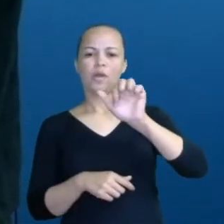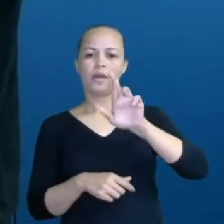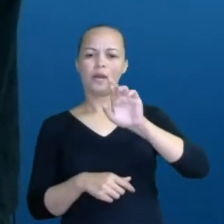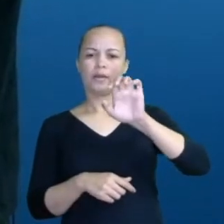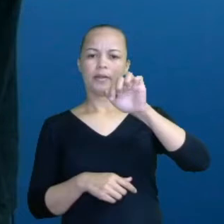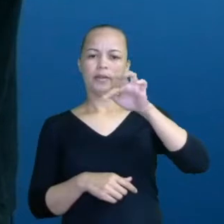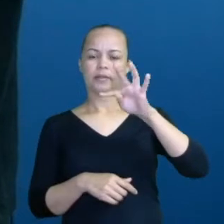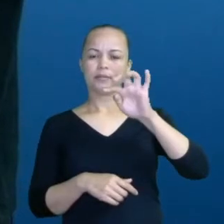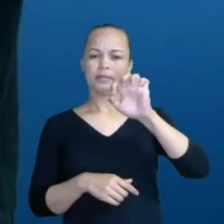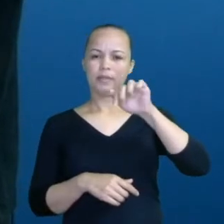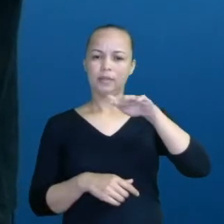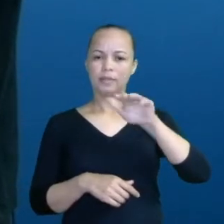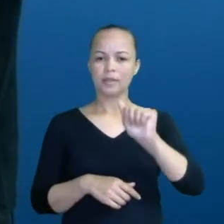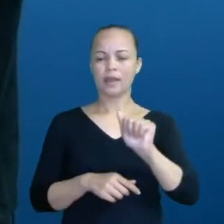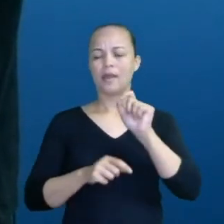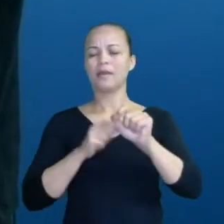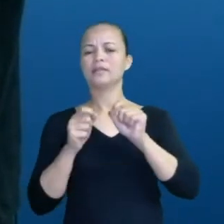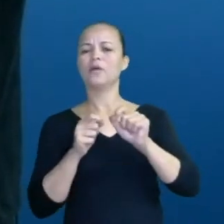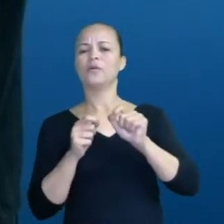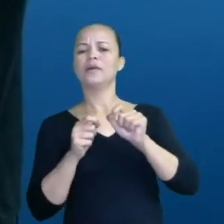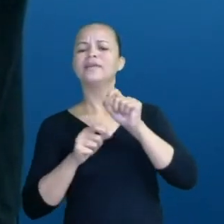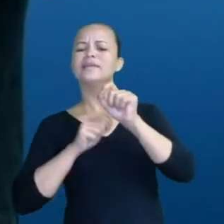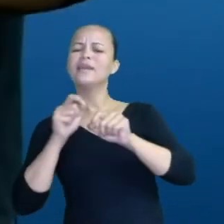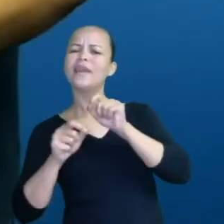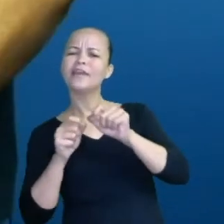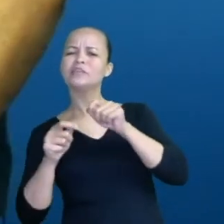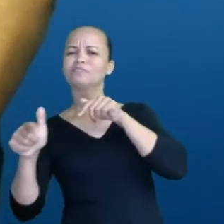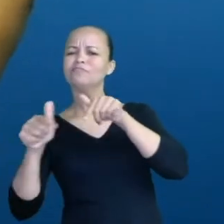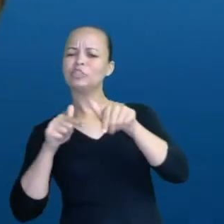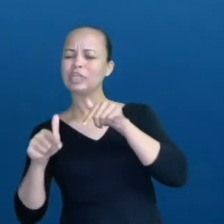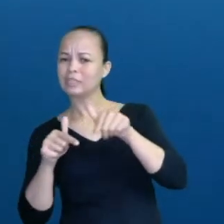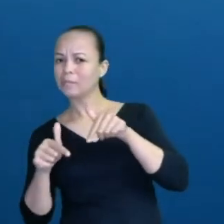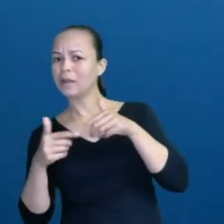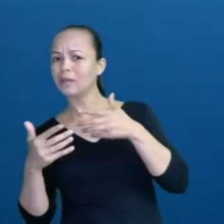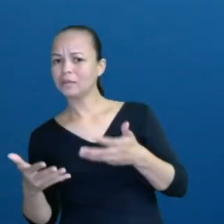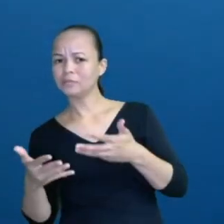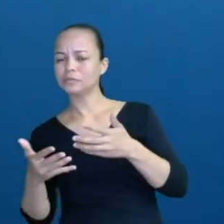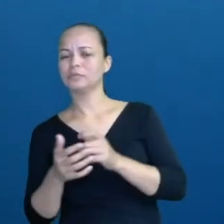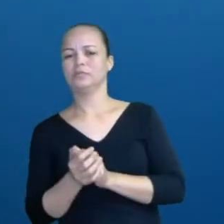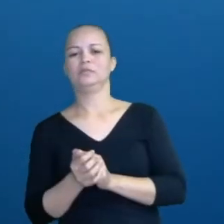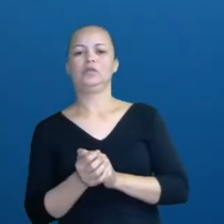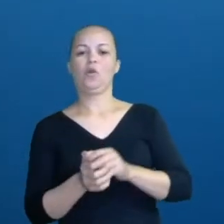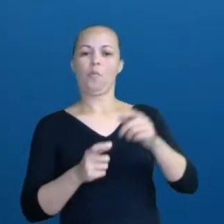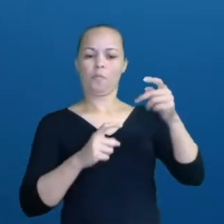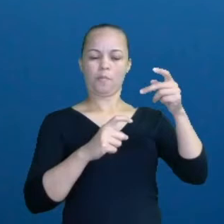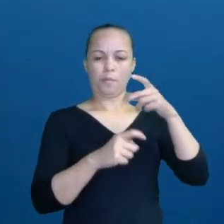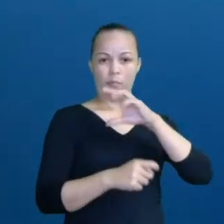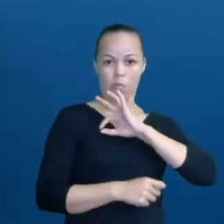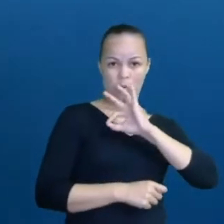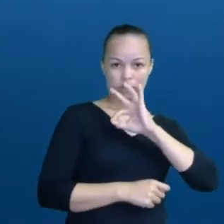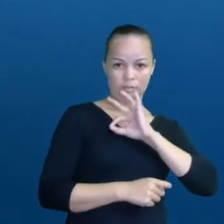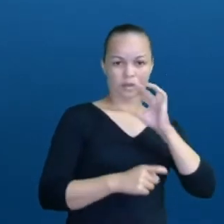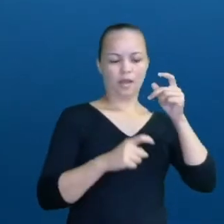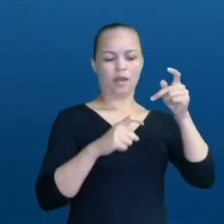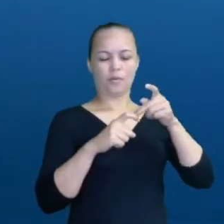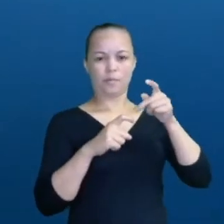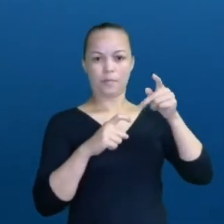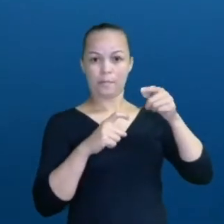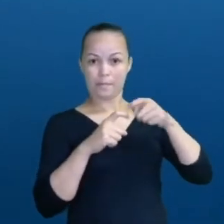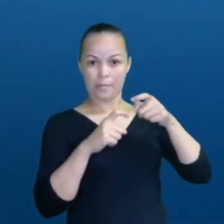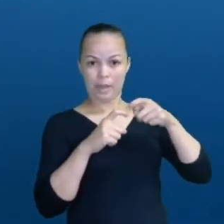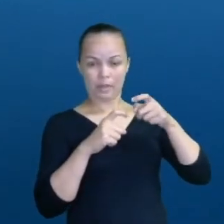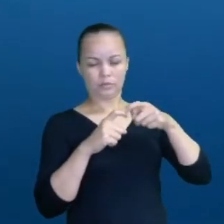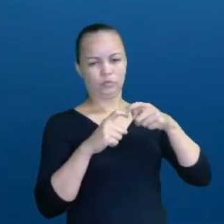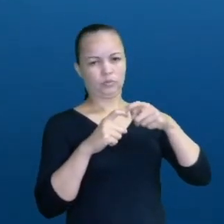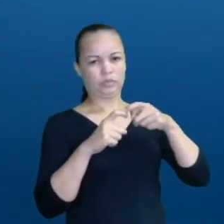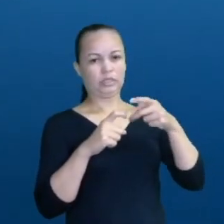faço a pergunta quem, ou seja, quem está trabalhando na quarentena? Logo vem a resposta, policiais e médicos. Percebam que